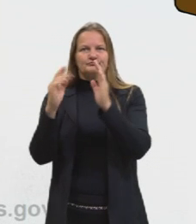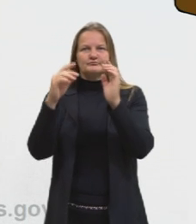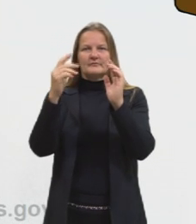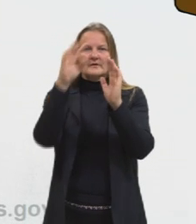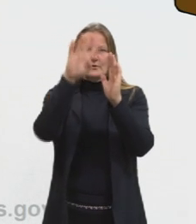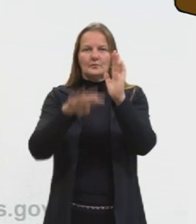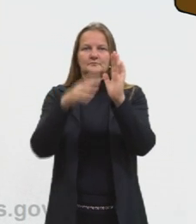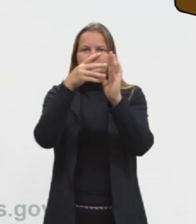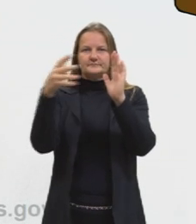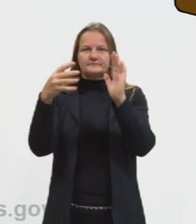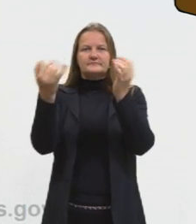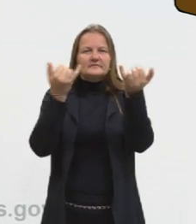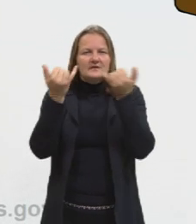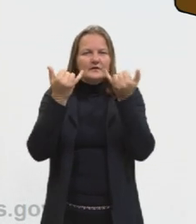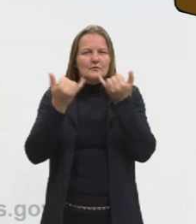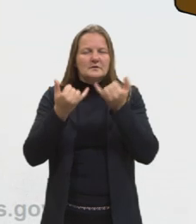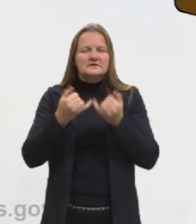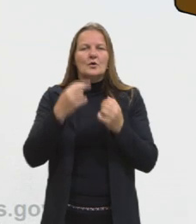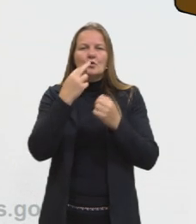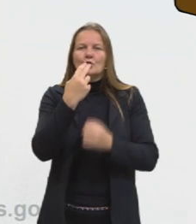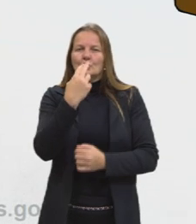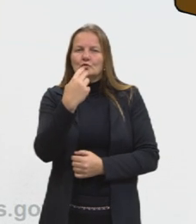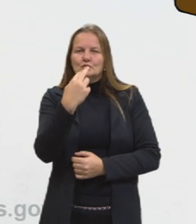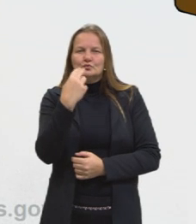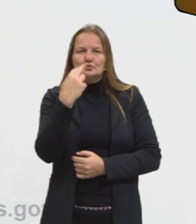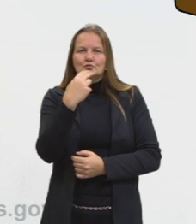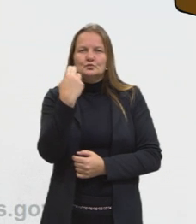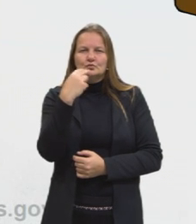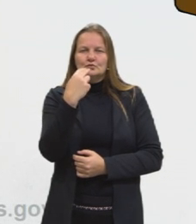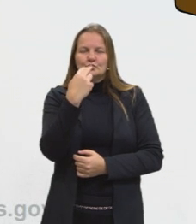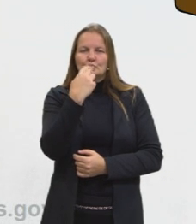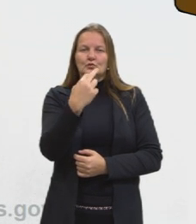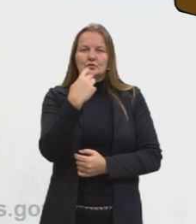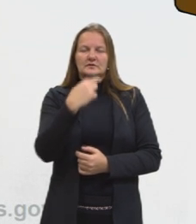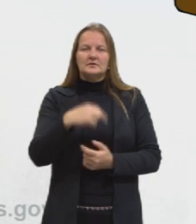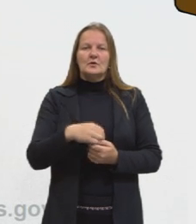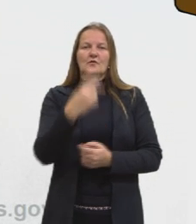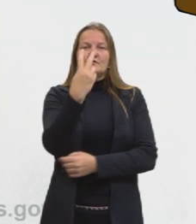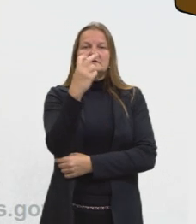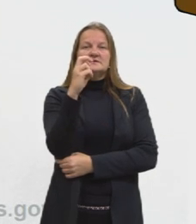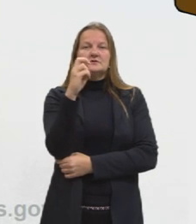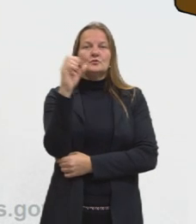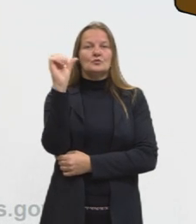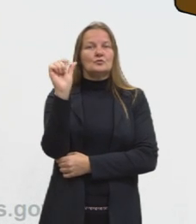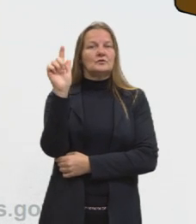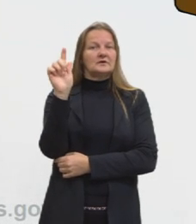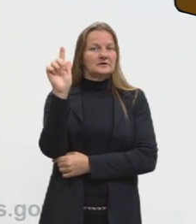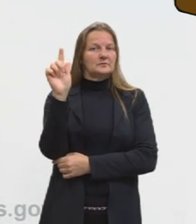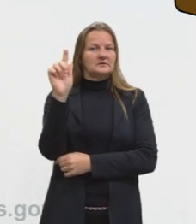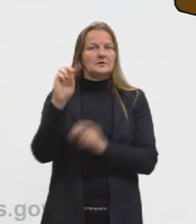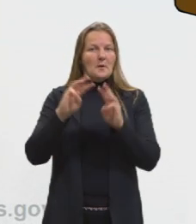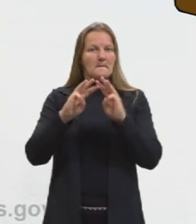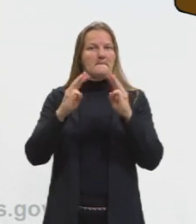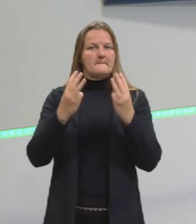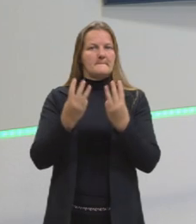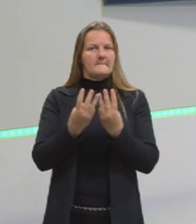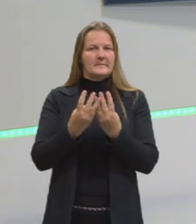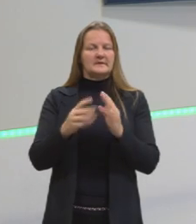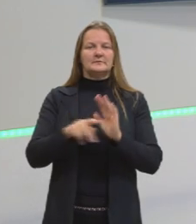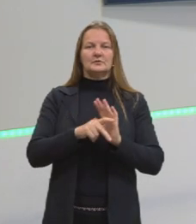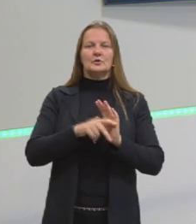a informação nutricional de um chocolate uma porção de 25 g é que a massa desse chocolate